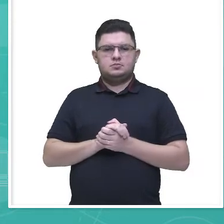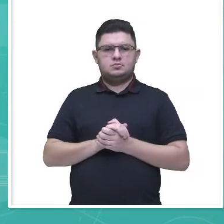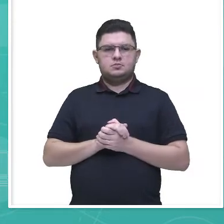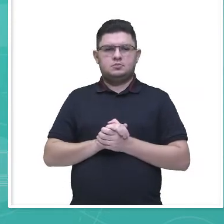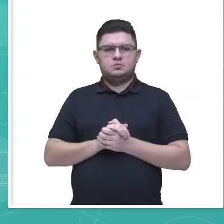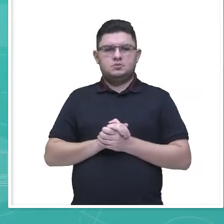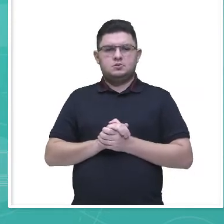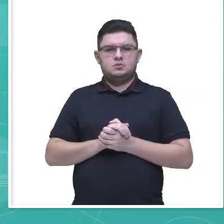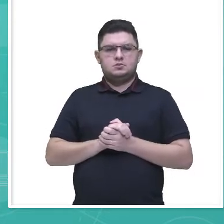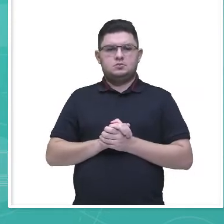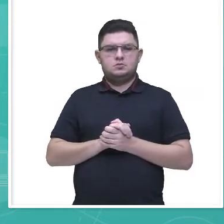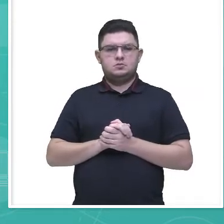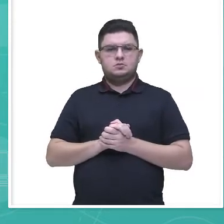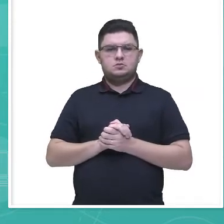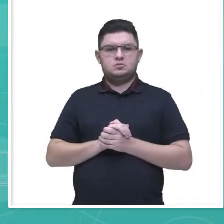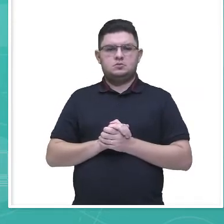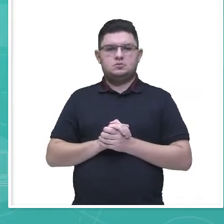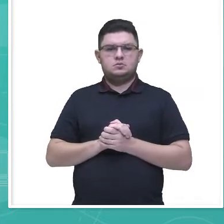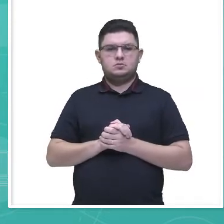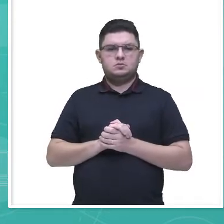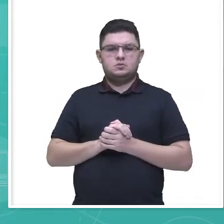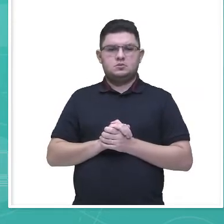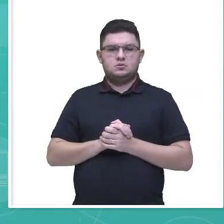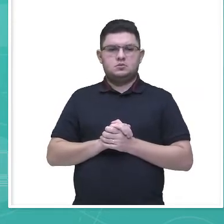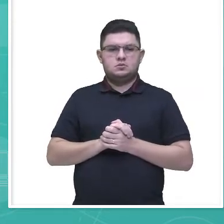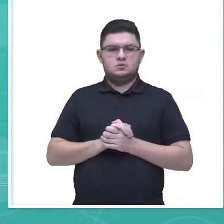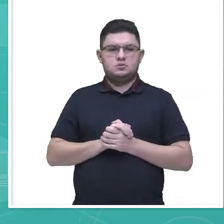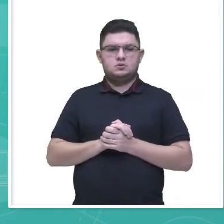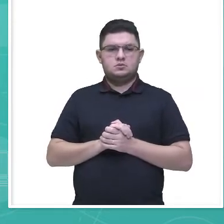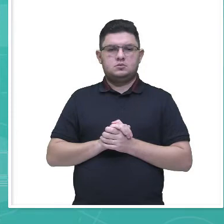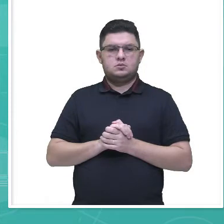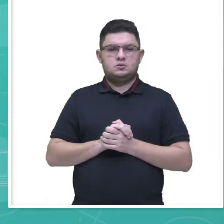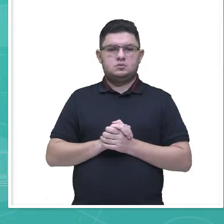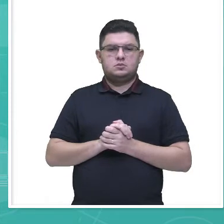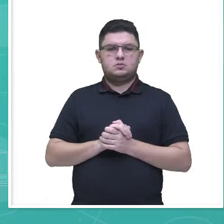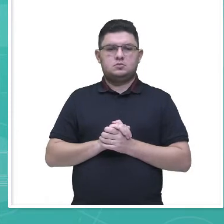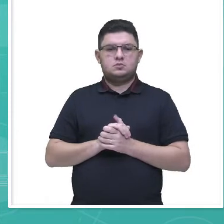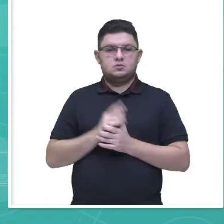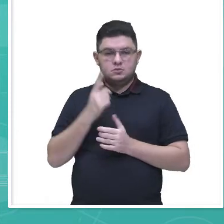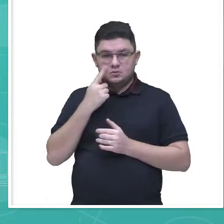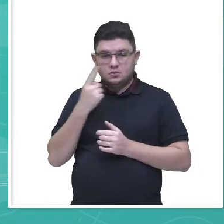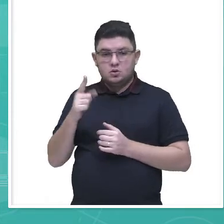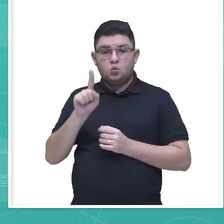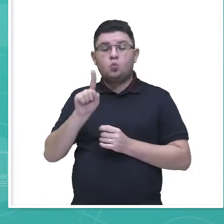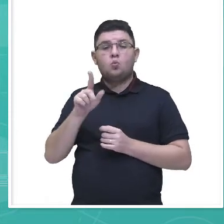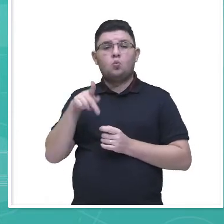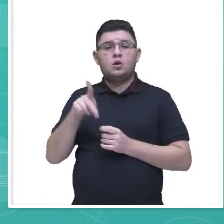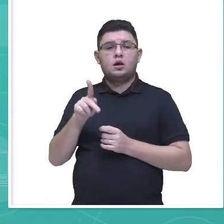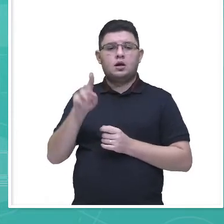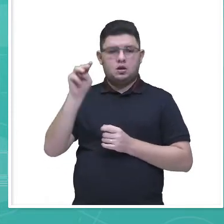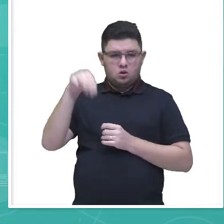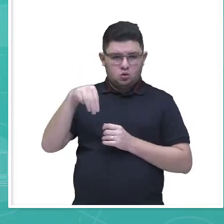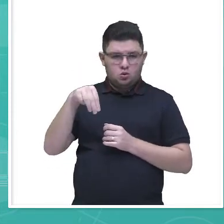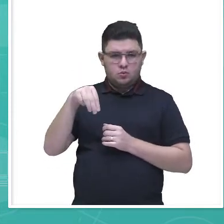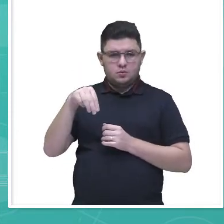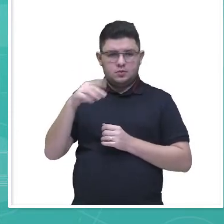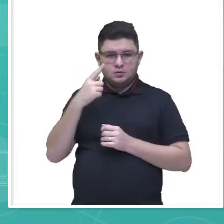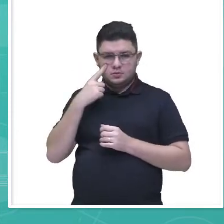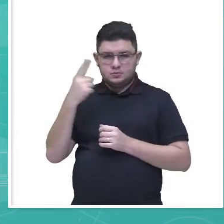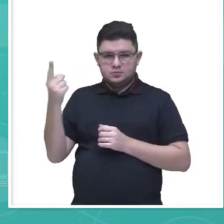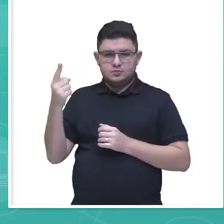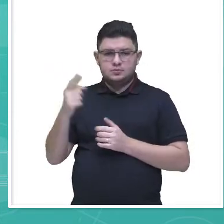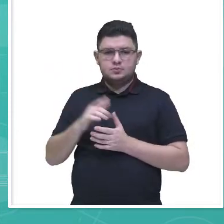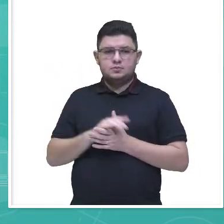observando, tá? E o quilômetro, né? 1 quilômetro, como a gente está visualizando aqui, ó,